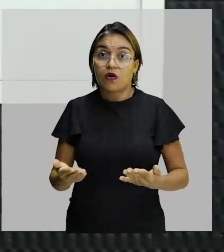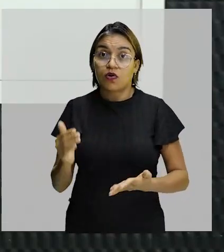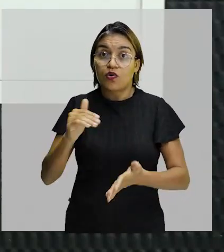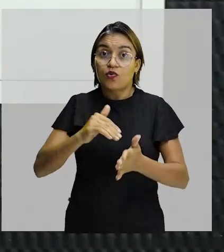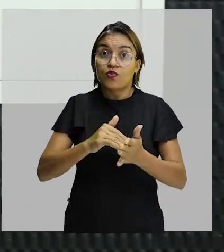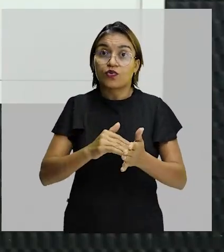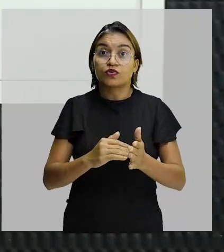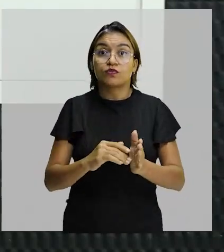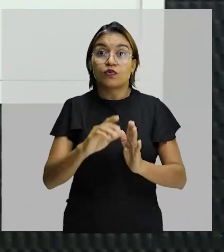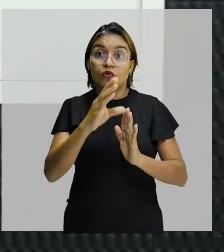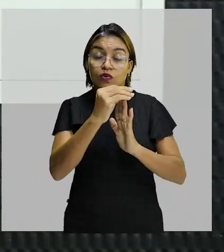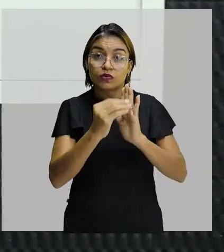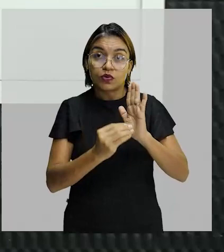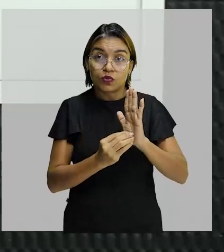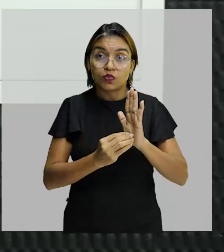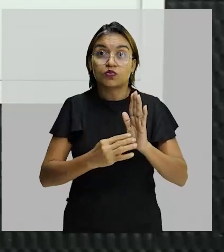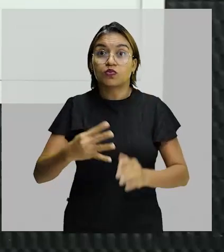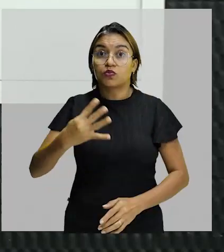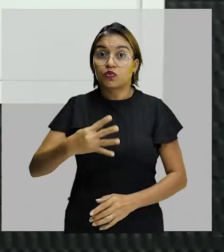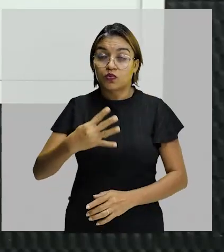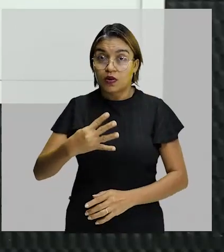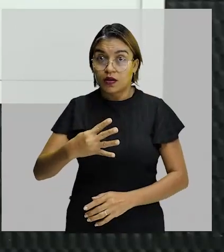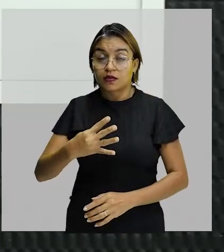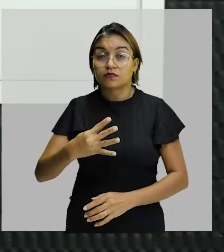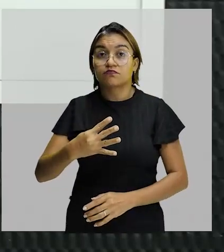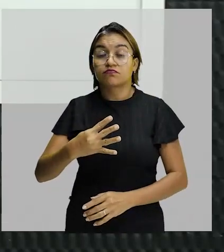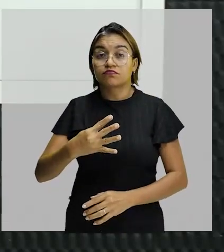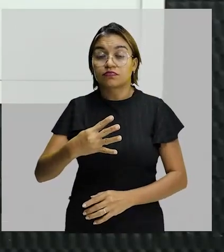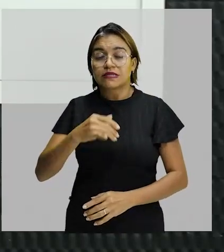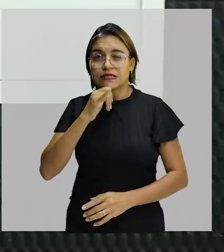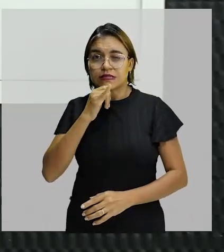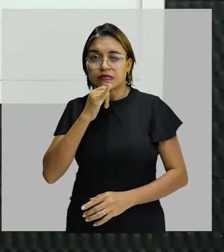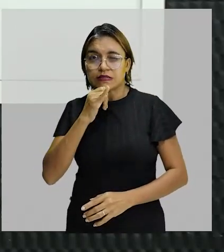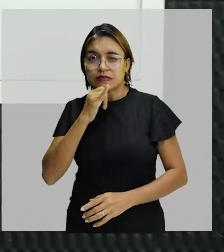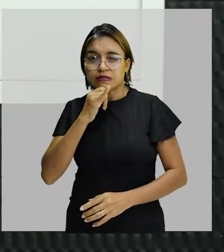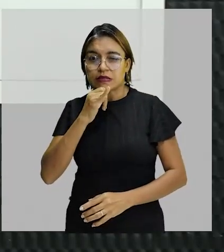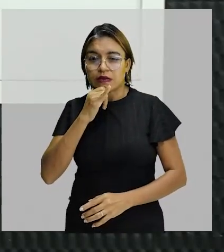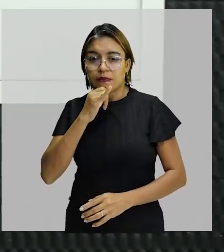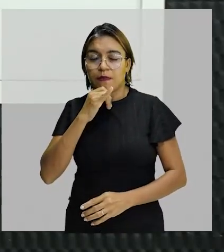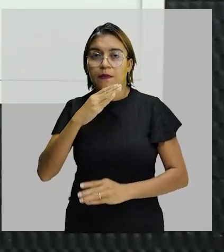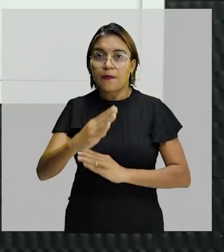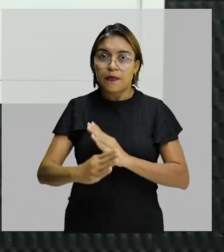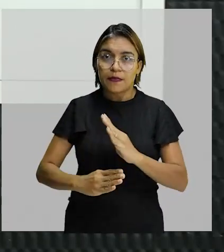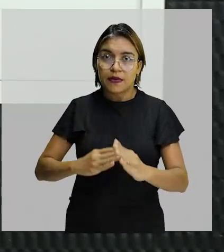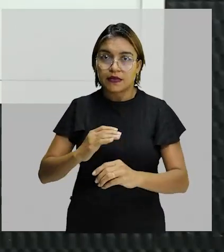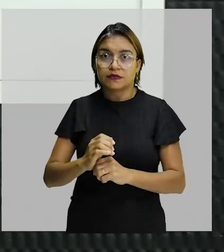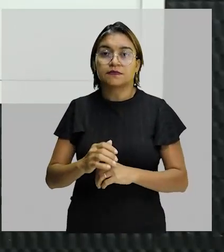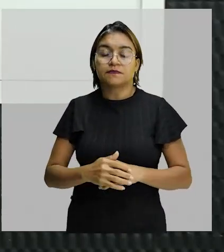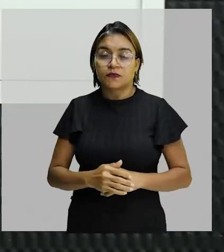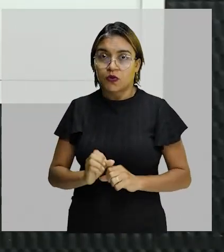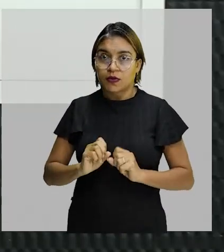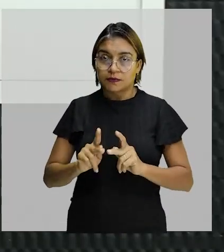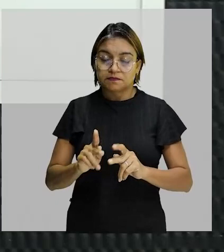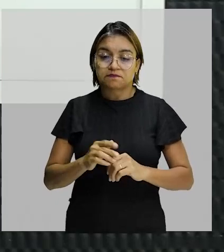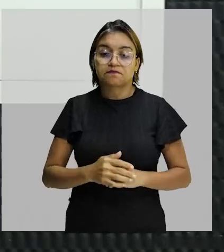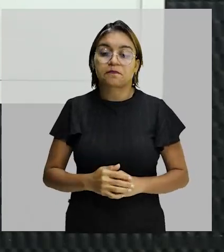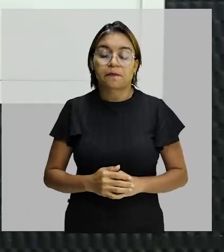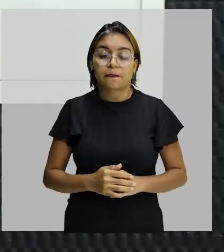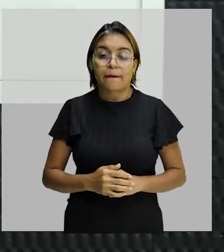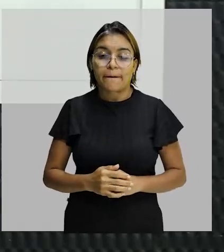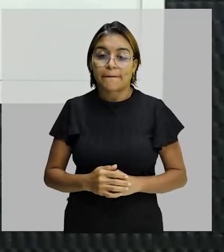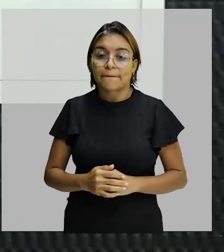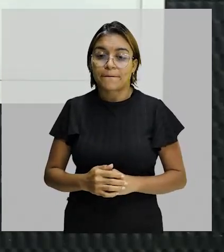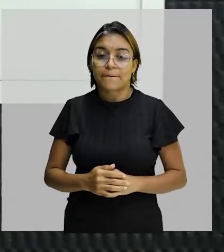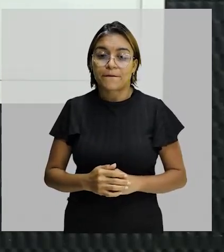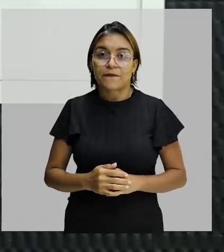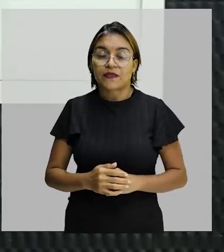aí do quarto bimestre. Estamos finalizando já os últimos vídeos a respeito desse assunto. Beleza? Hoje a gente vai falar,